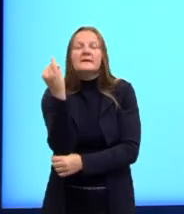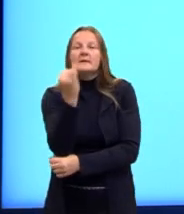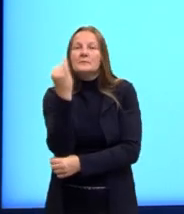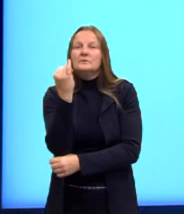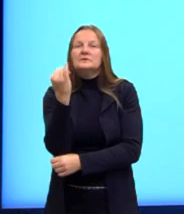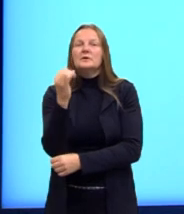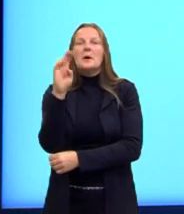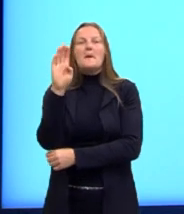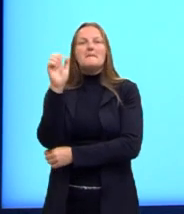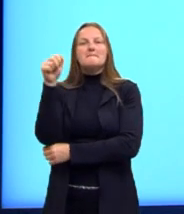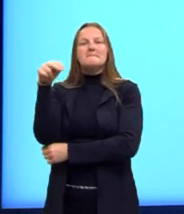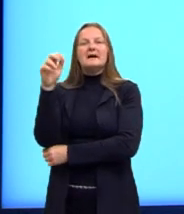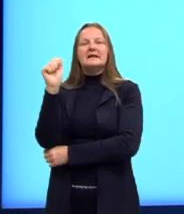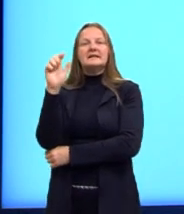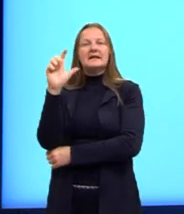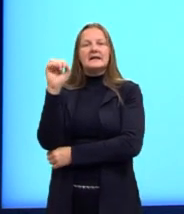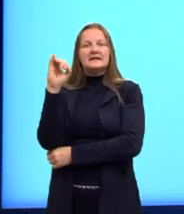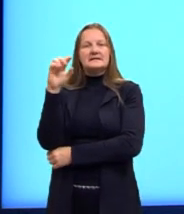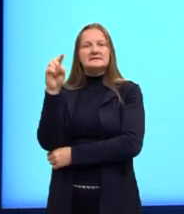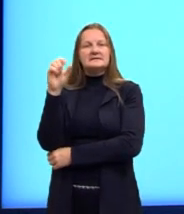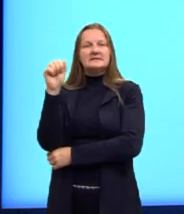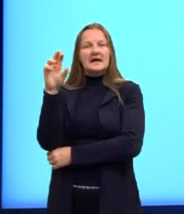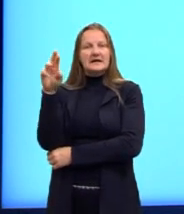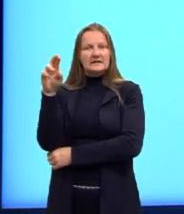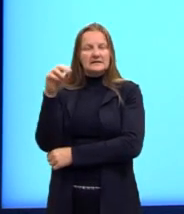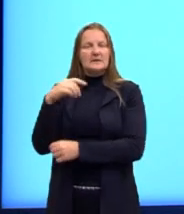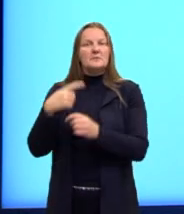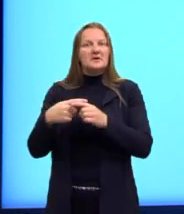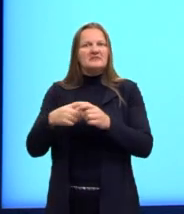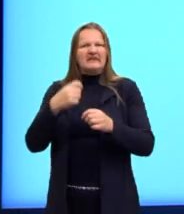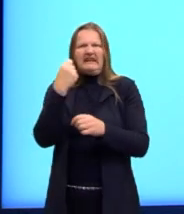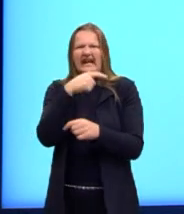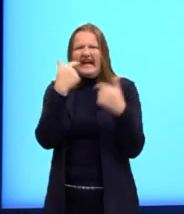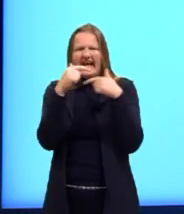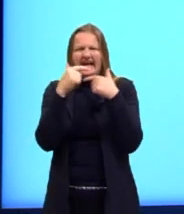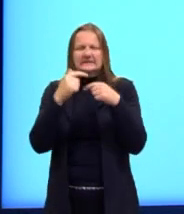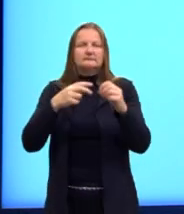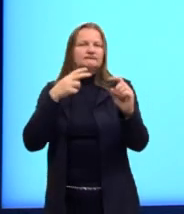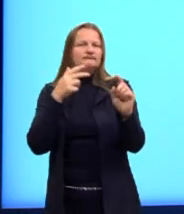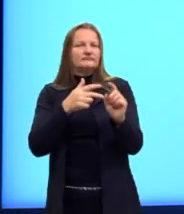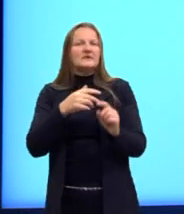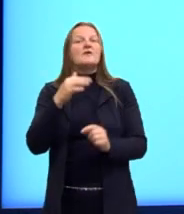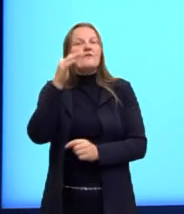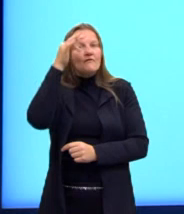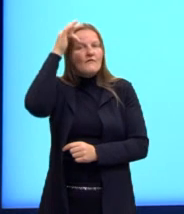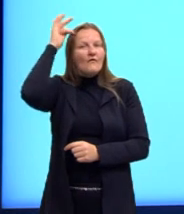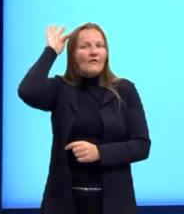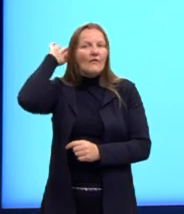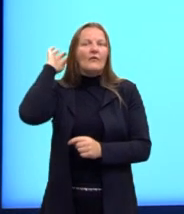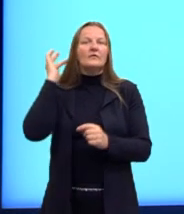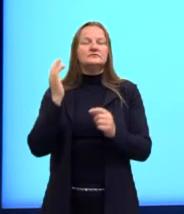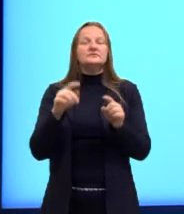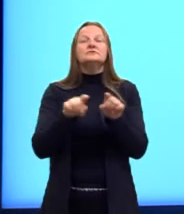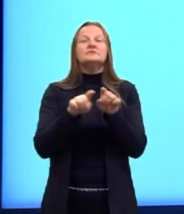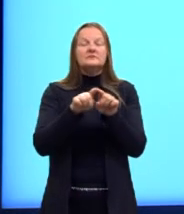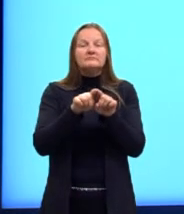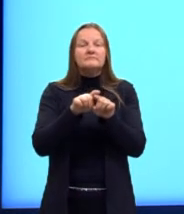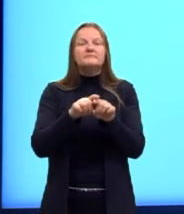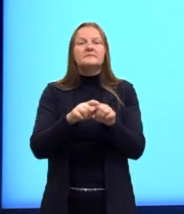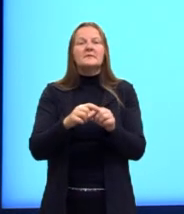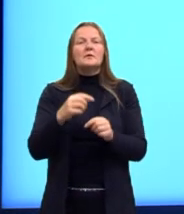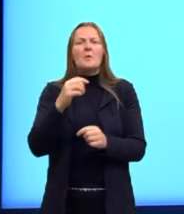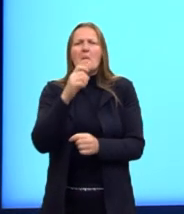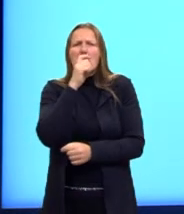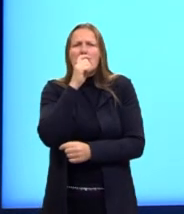banalizar as opressões por meio do humor até mesmo Freud conhecido como pai da psicanálise